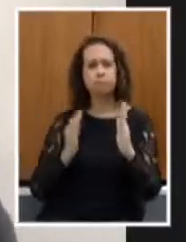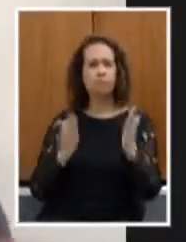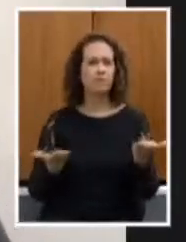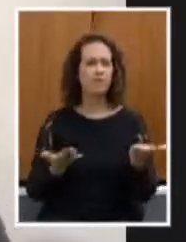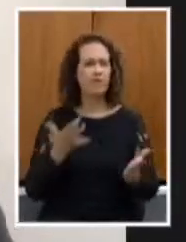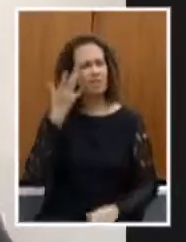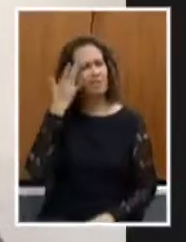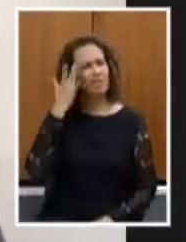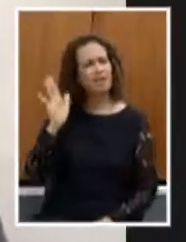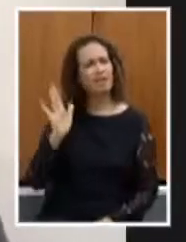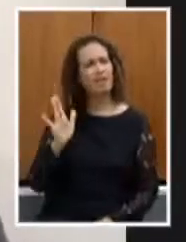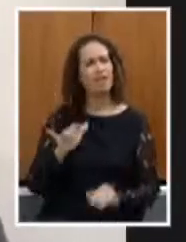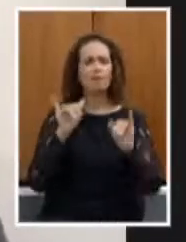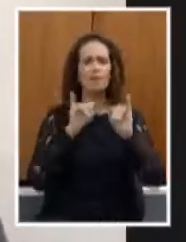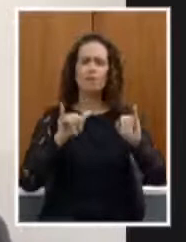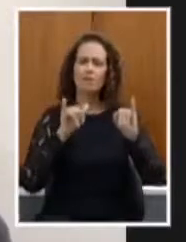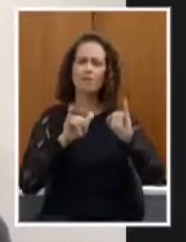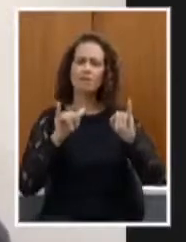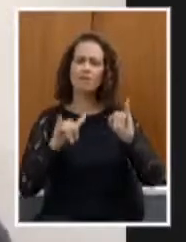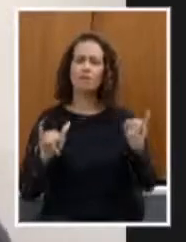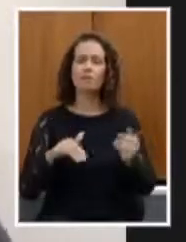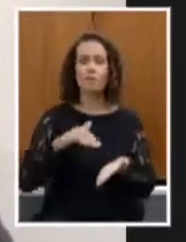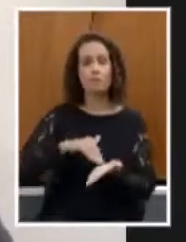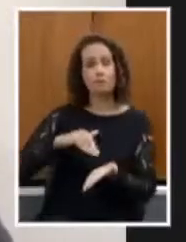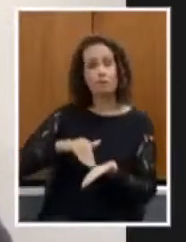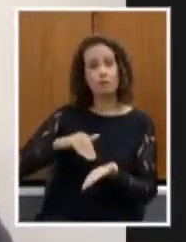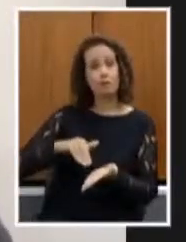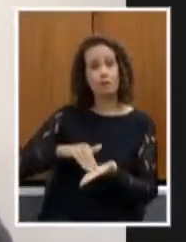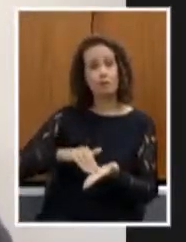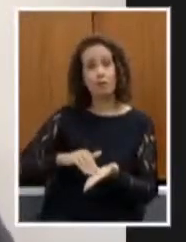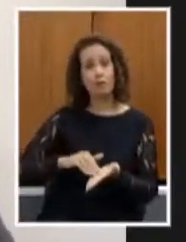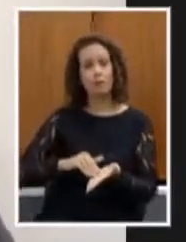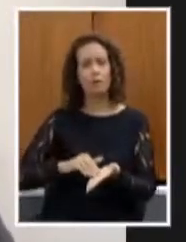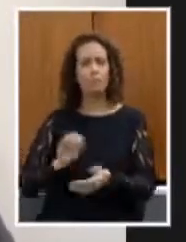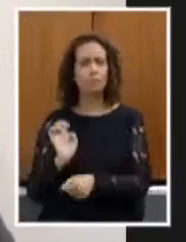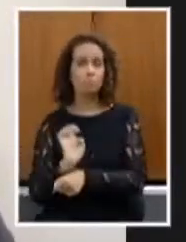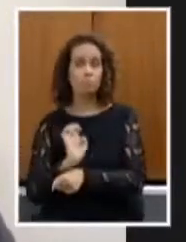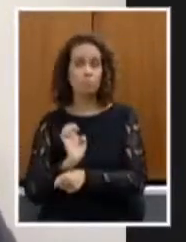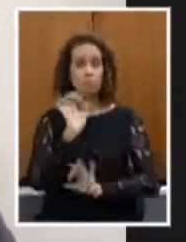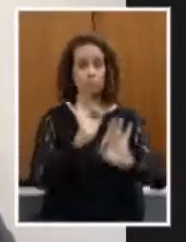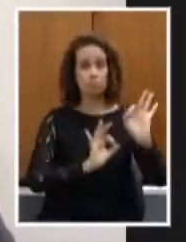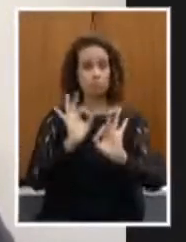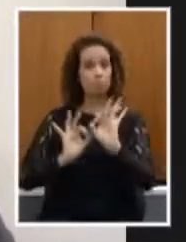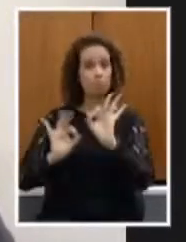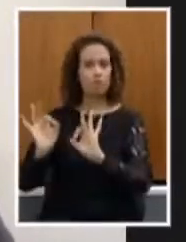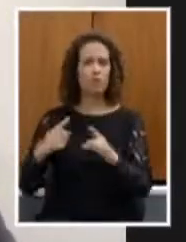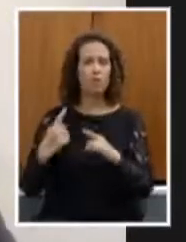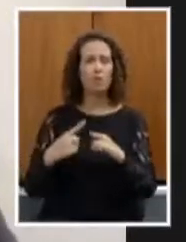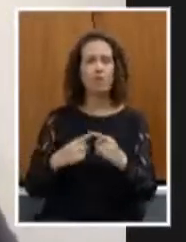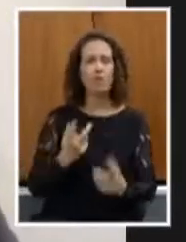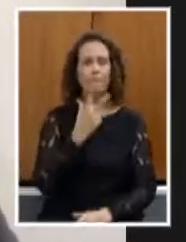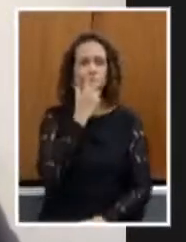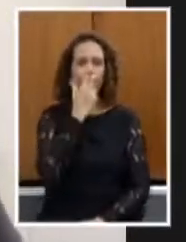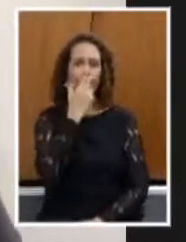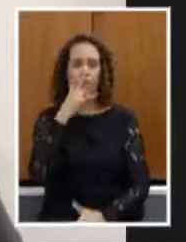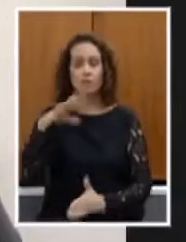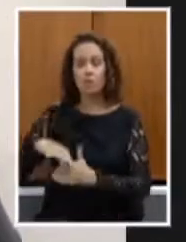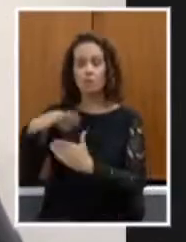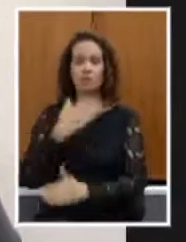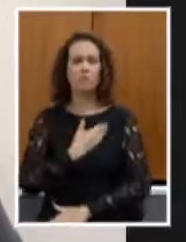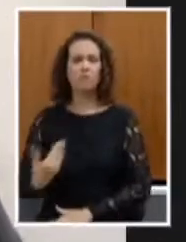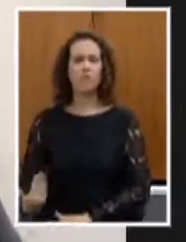estranhei muito a declaração do secretário de Estado de Planejamento, que me parece que não dialoga com o líder de